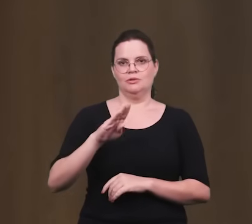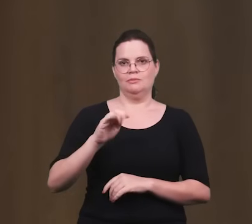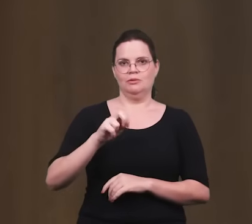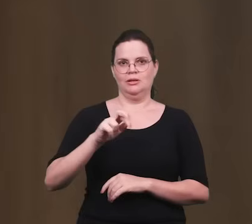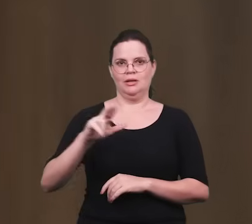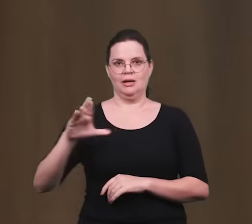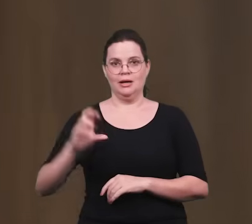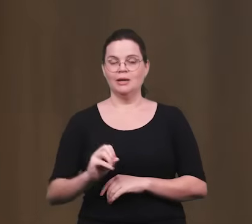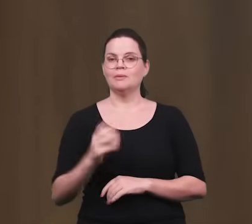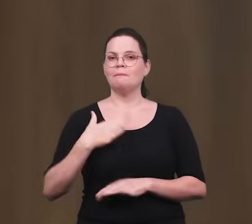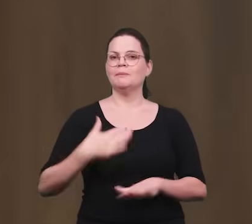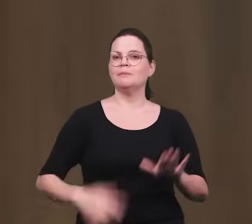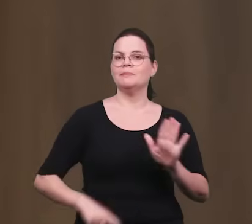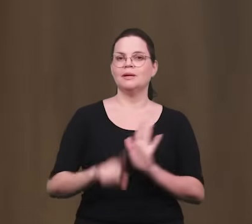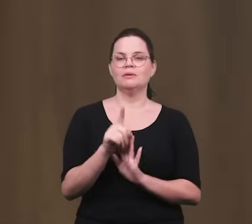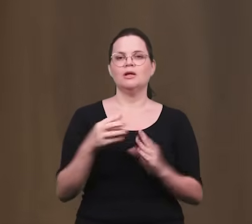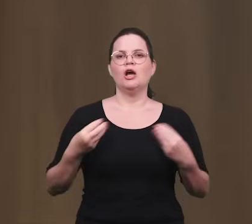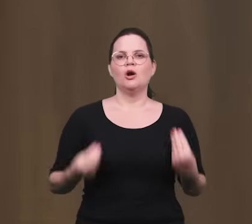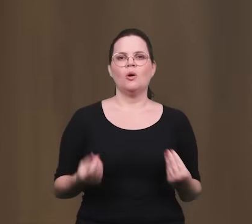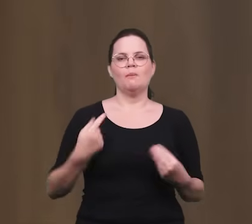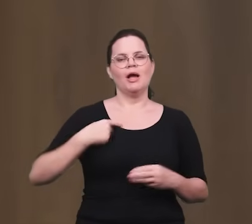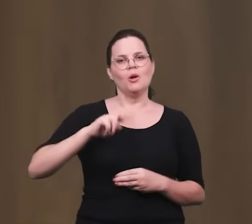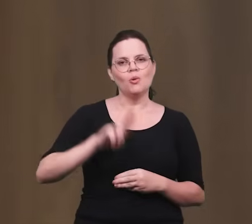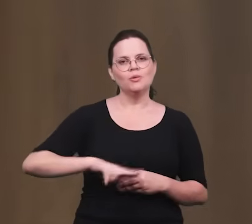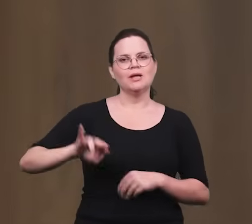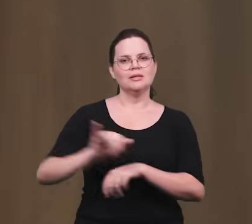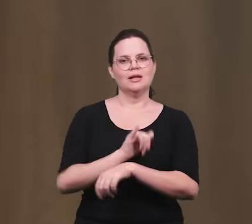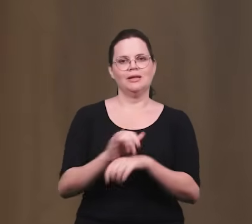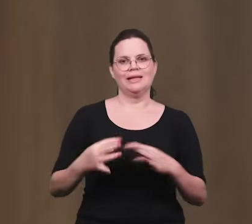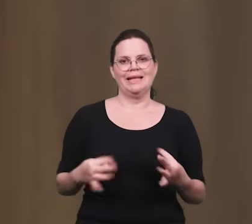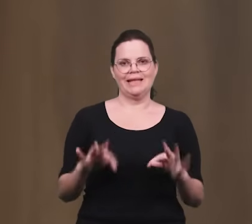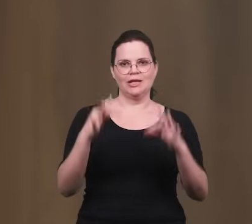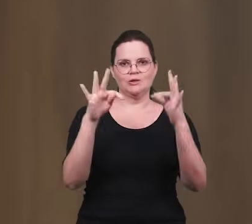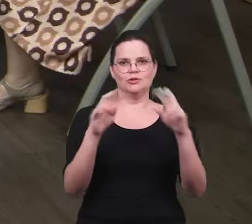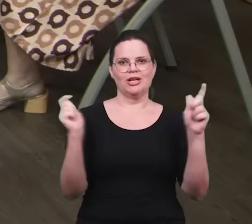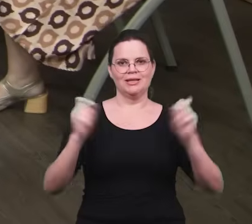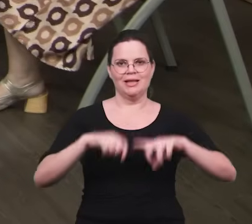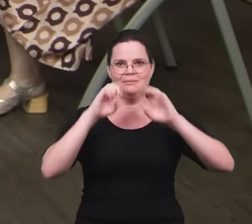é: como podemos usar o meio tecnológico para a evangelização?